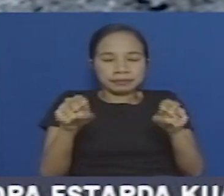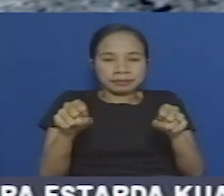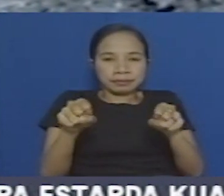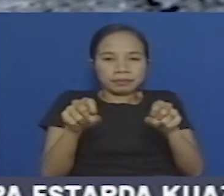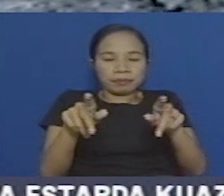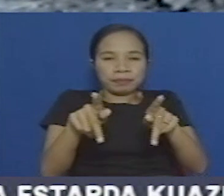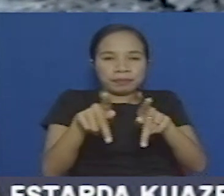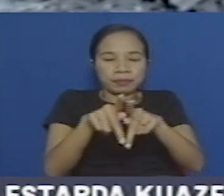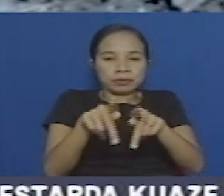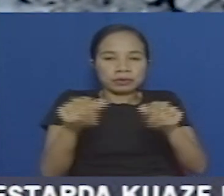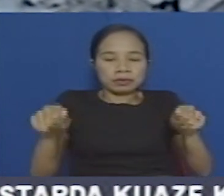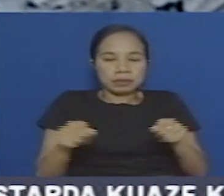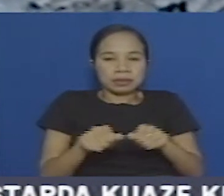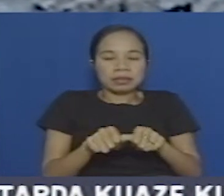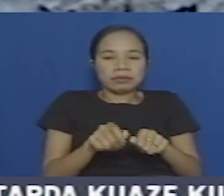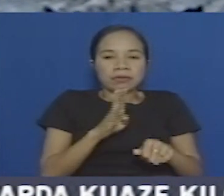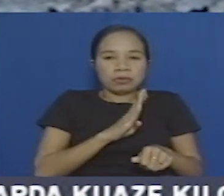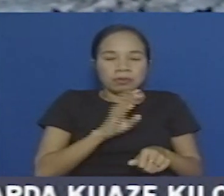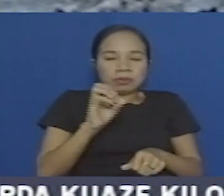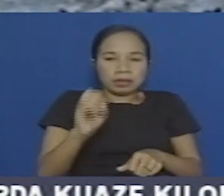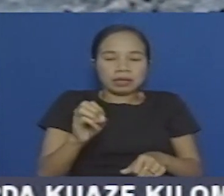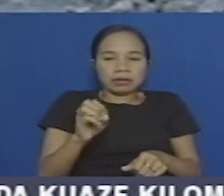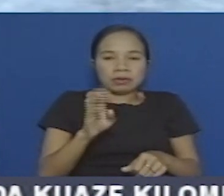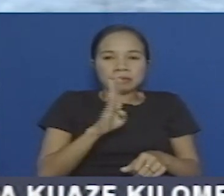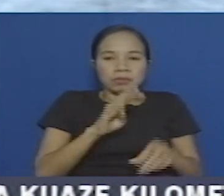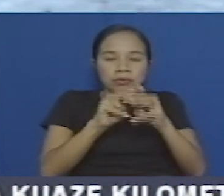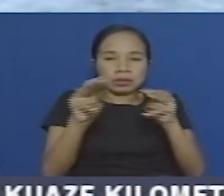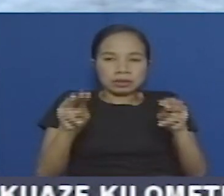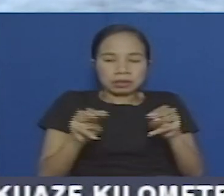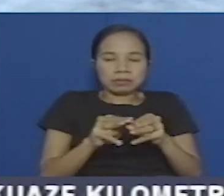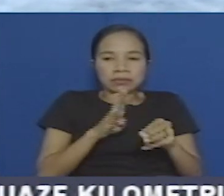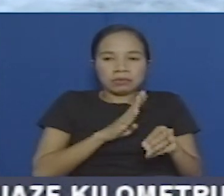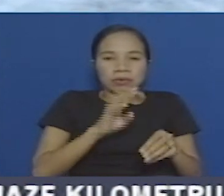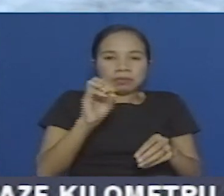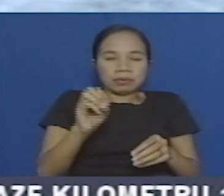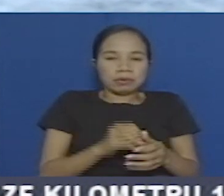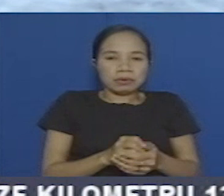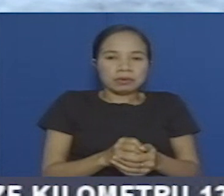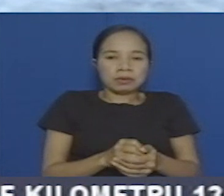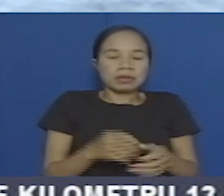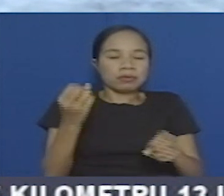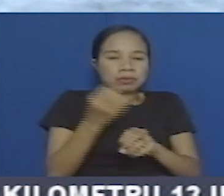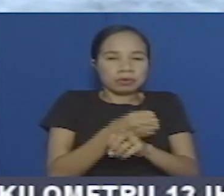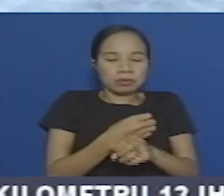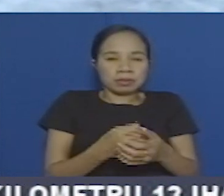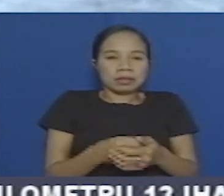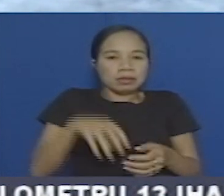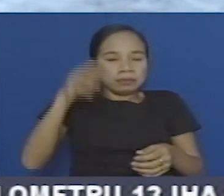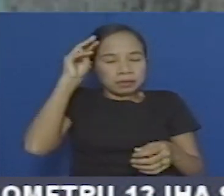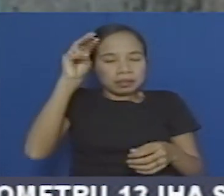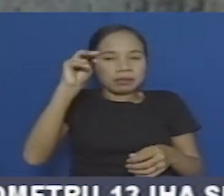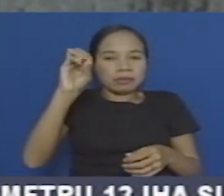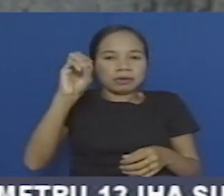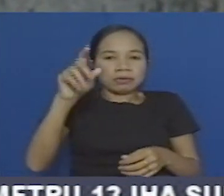Sucucoa, a Rússia Aldeia, Beclese, to Aldeia, Manehat, e a oportunidade, né? Ministro de